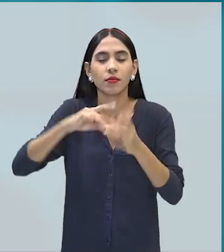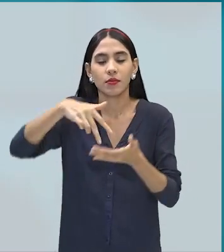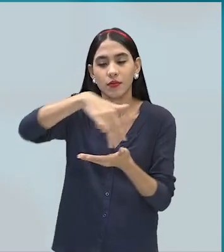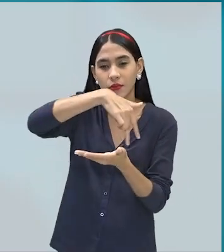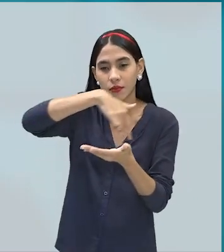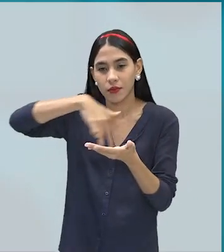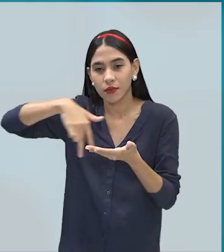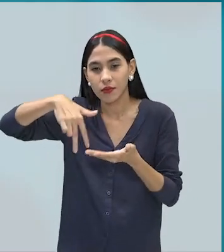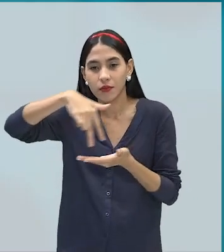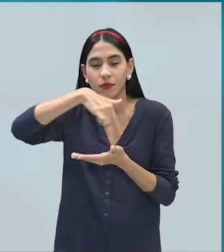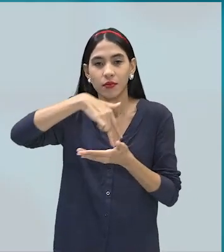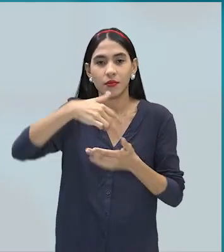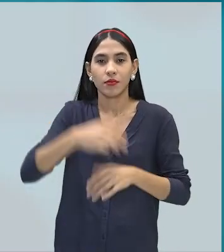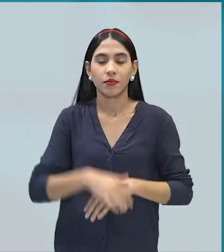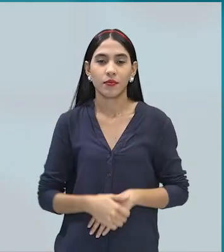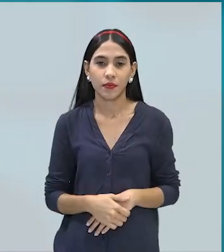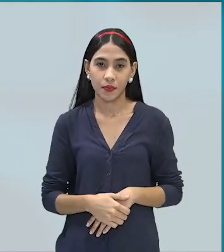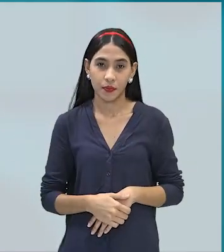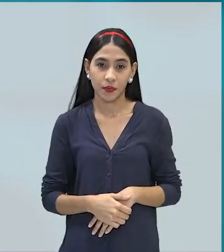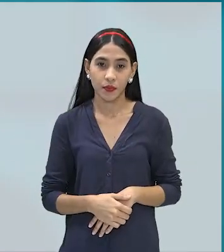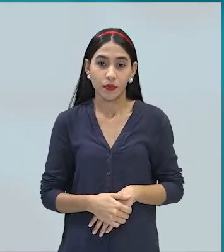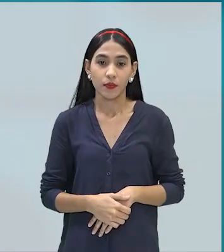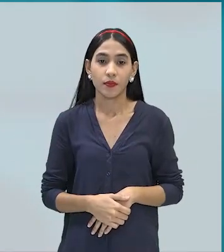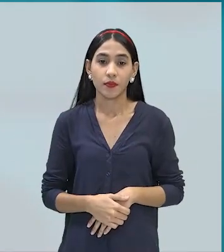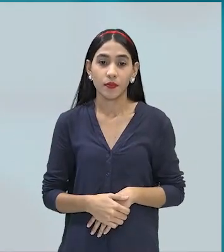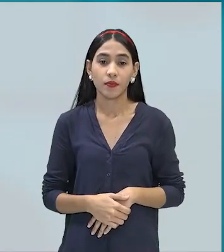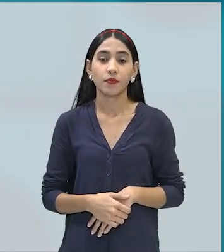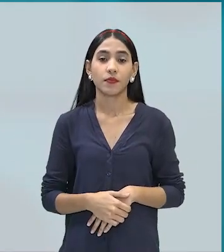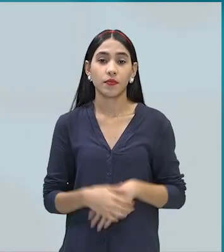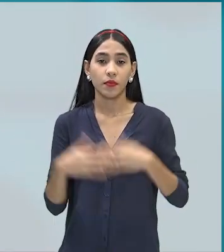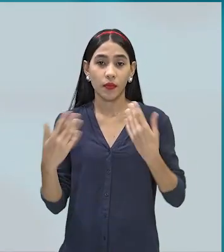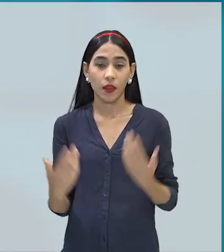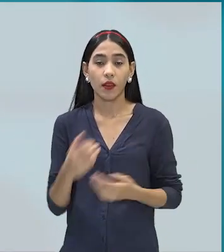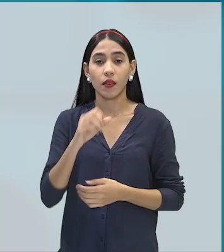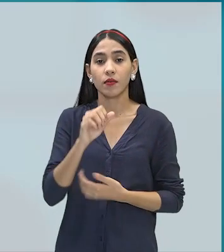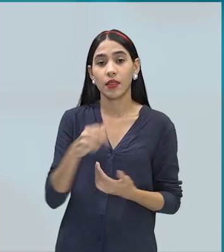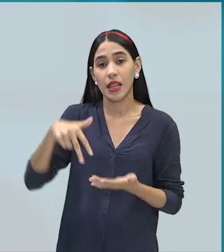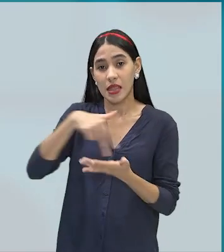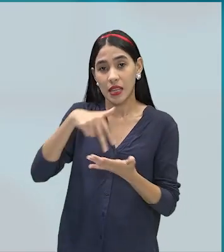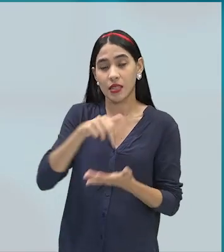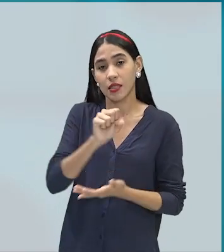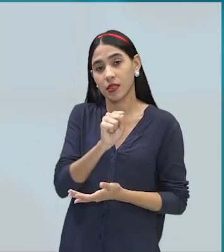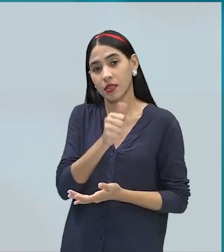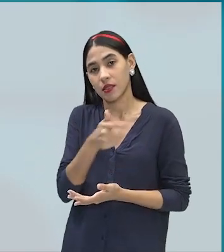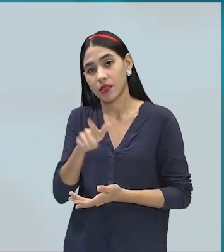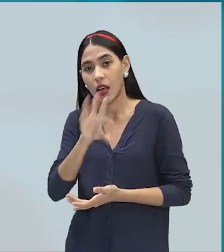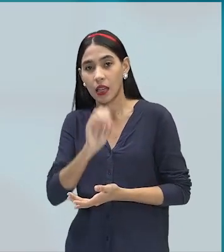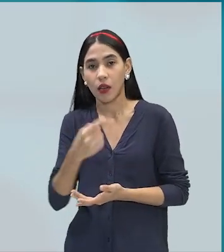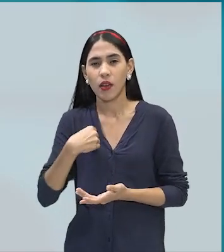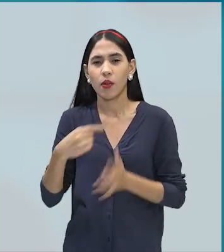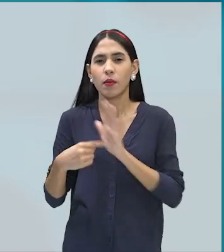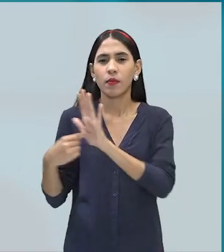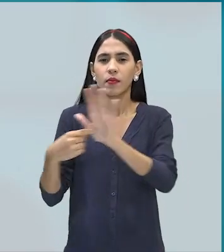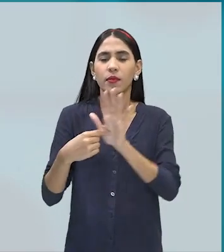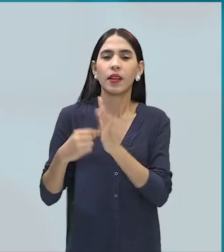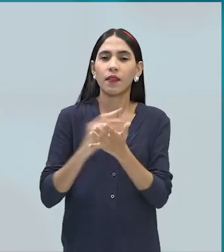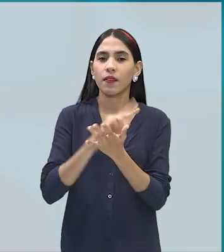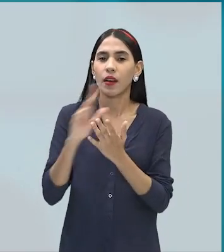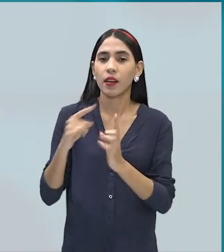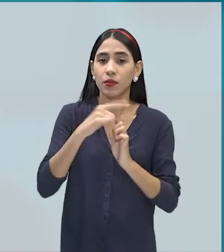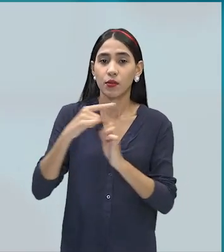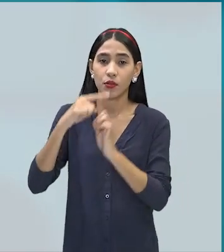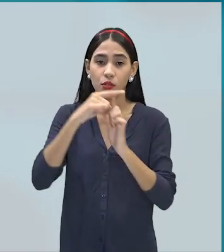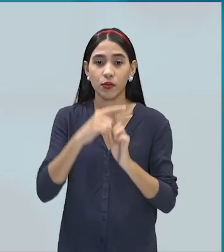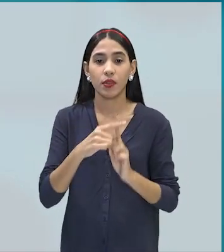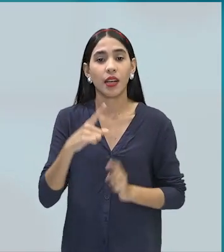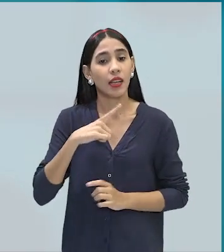com corpo, certo? Bom, e falando um pouco da dança de salão, eu mostrei para vocês inúmeros estilos e eu